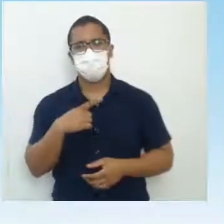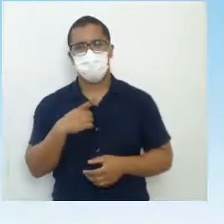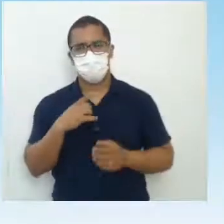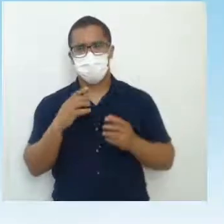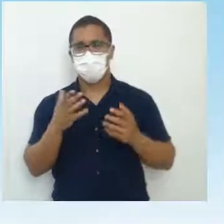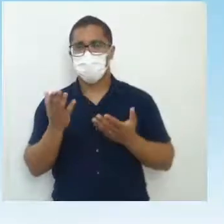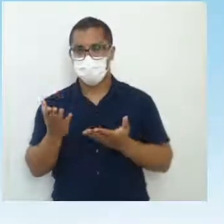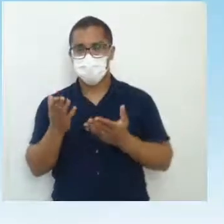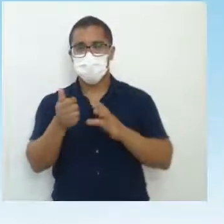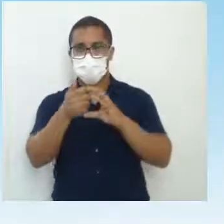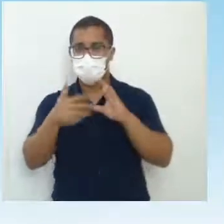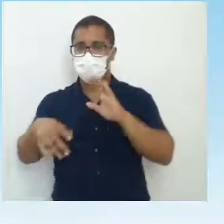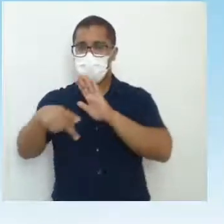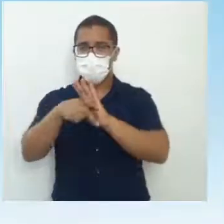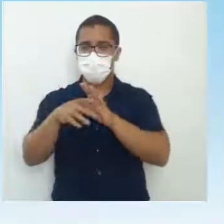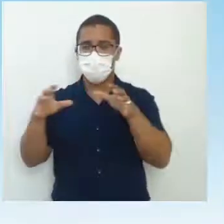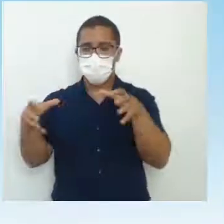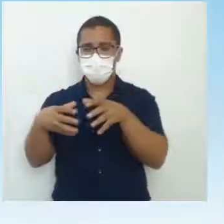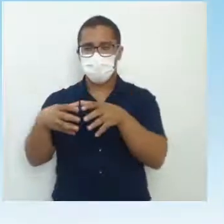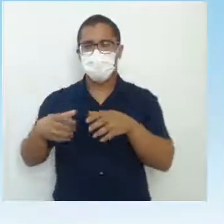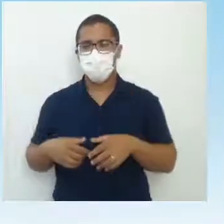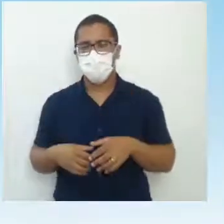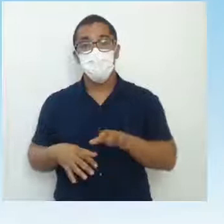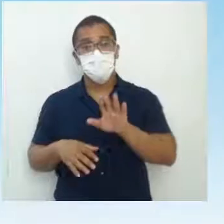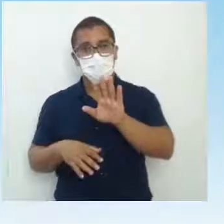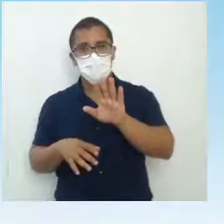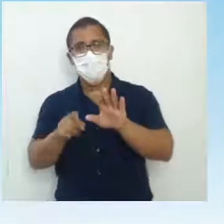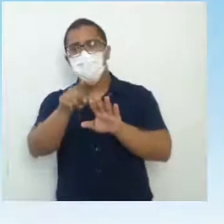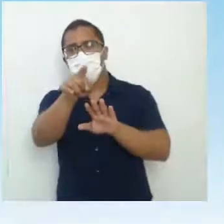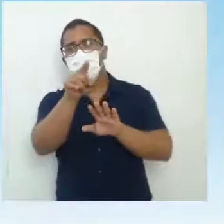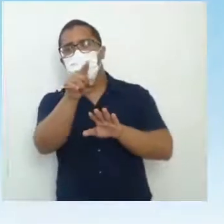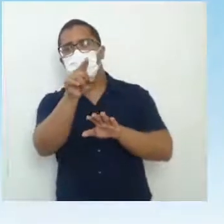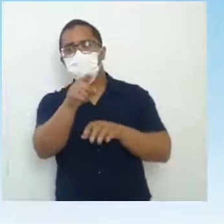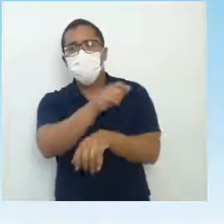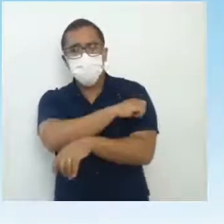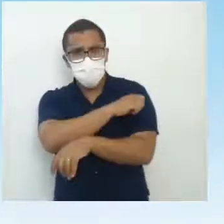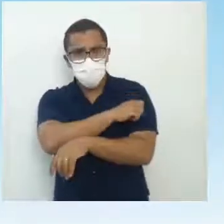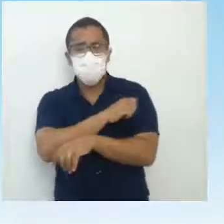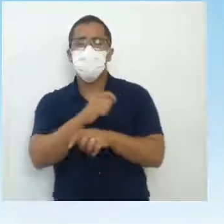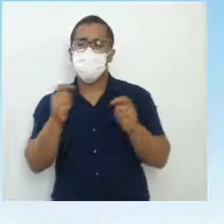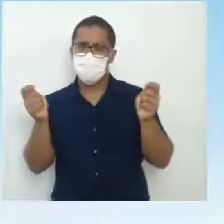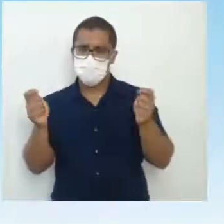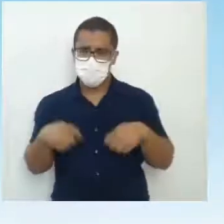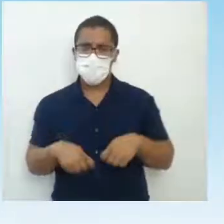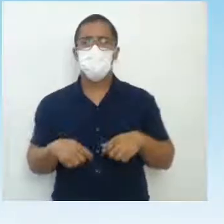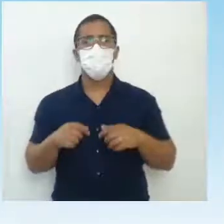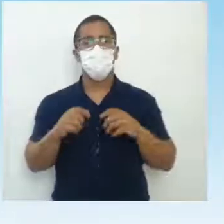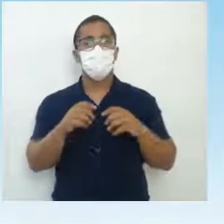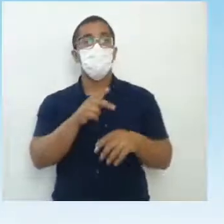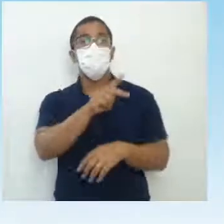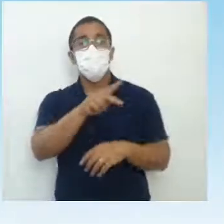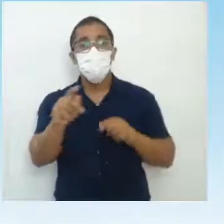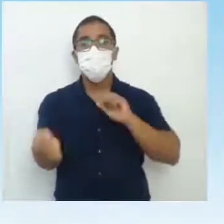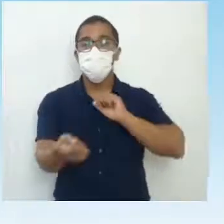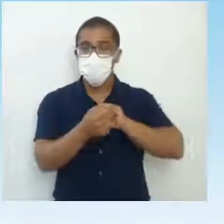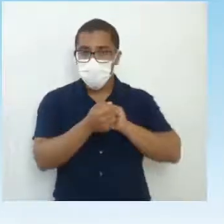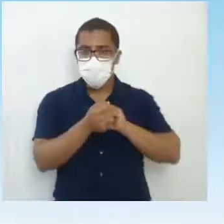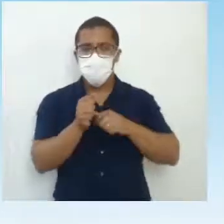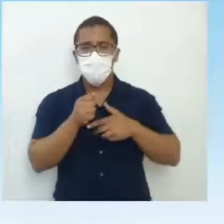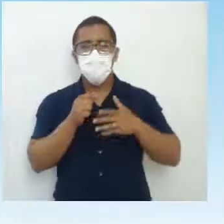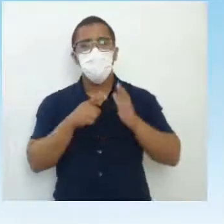caráter. Então é importante conhecer. Que tal você, estudante, fazer um trabalho e mostrar ao seu professor sobre o que